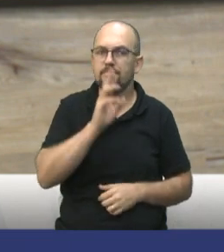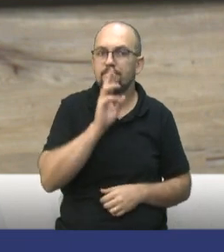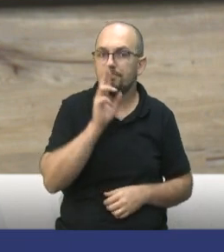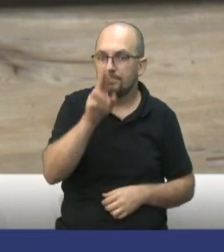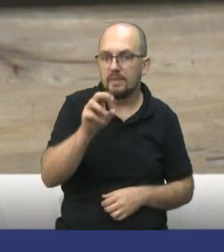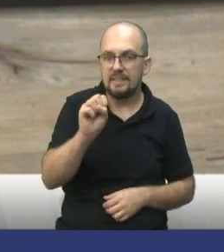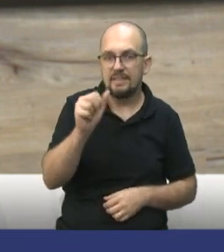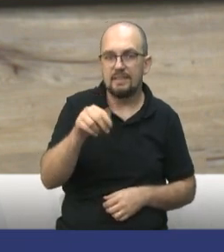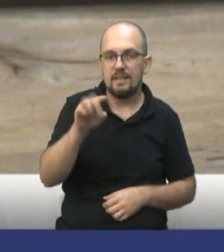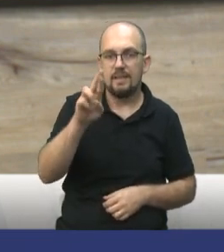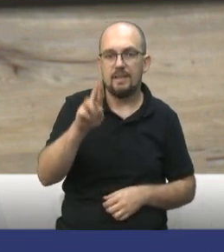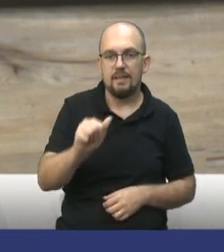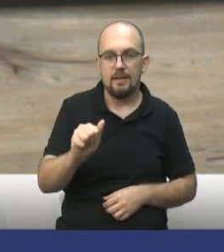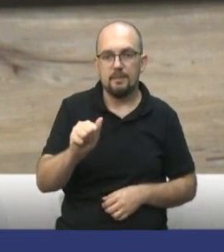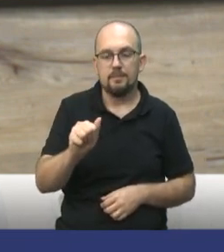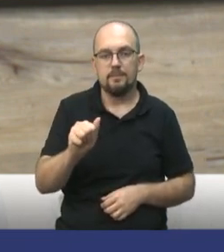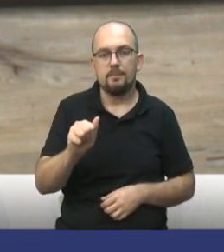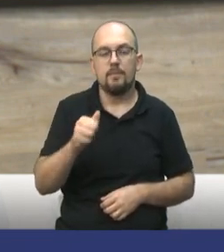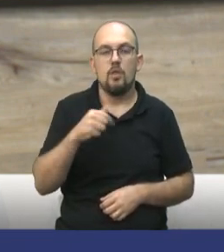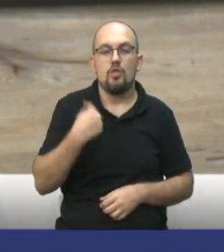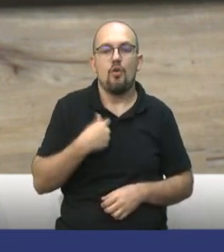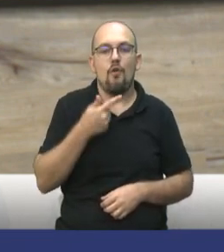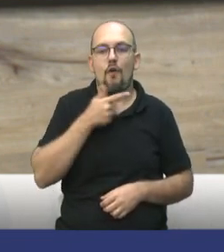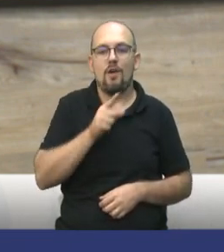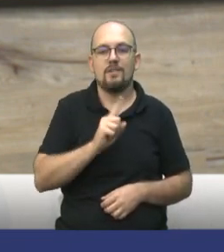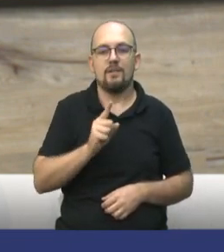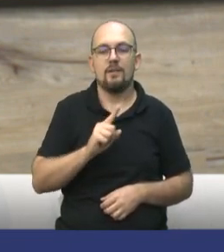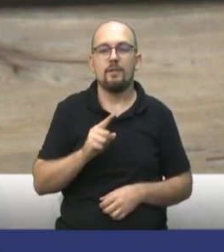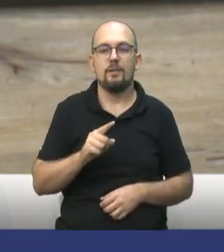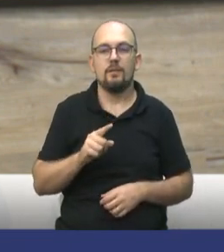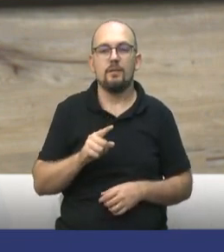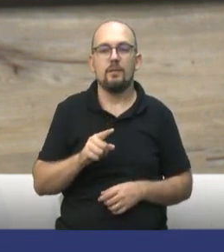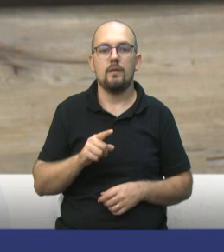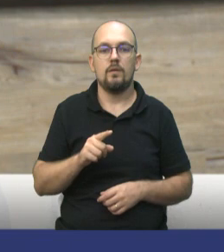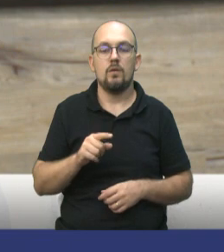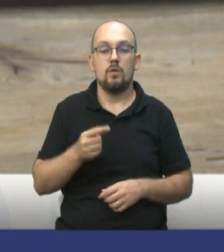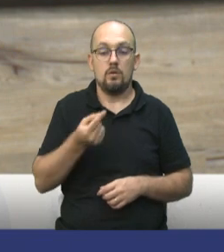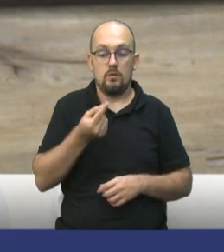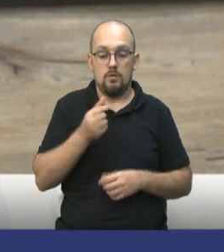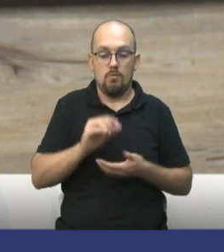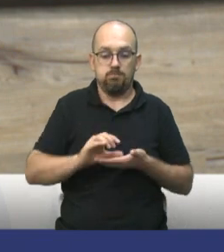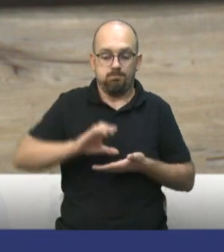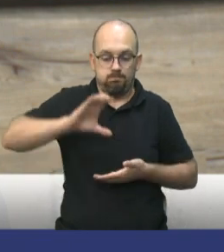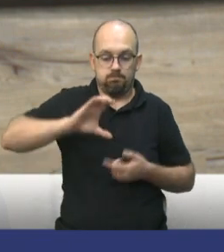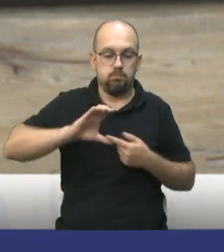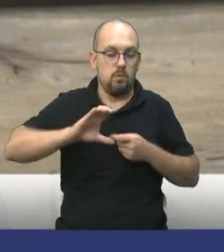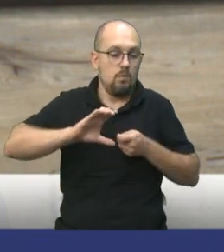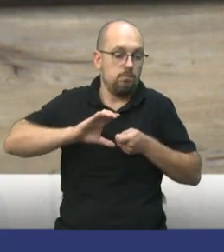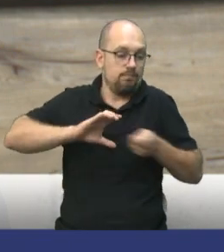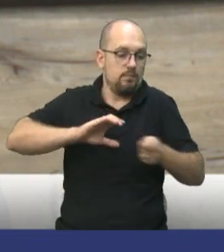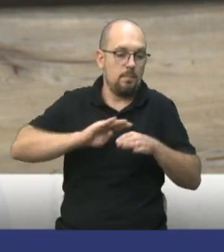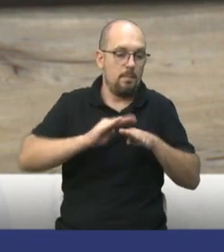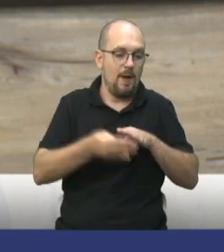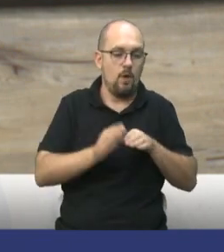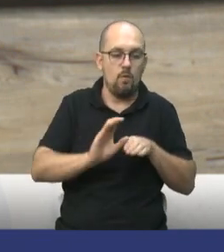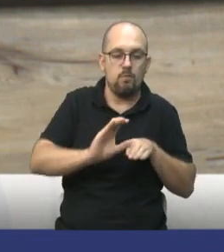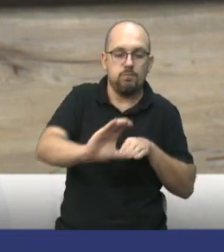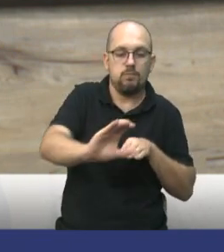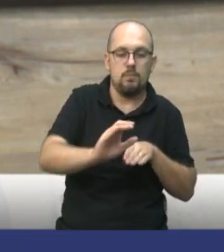Sandra, a gente não consegue trabalhar a alocação orçamentária financeira por bairro, mas sim